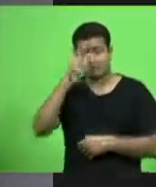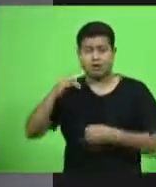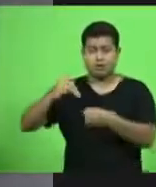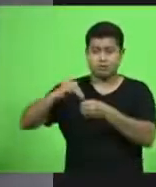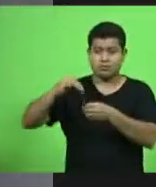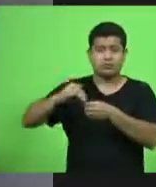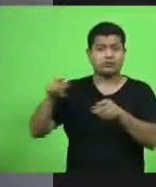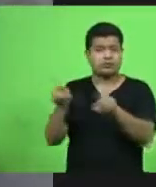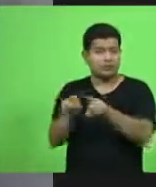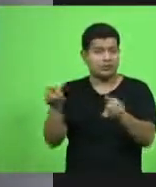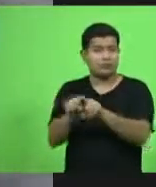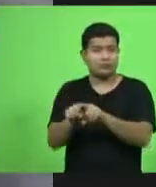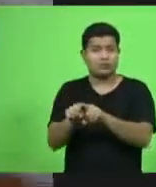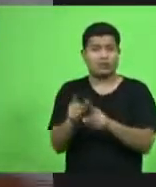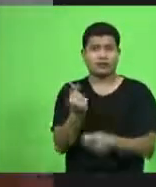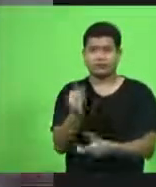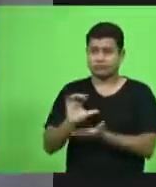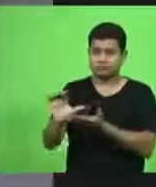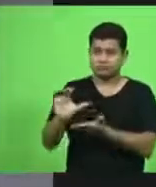receberam...